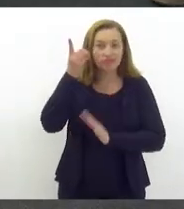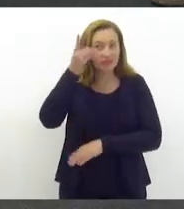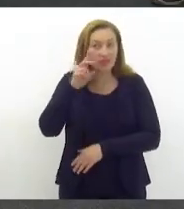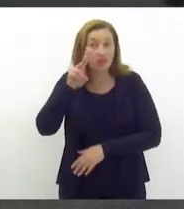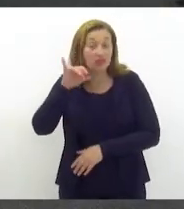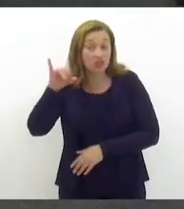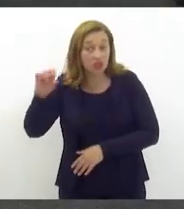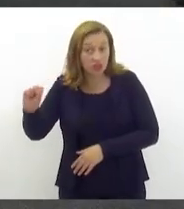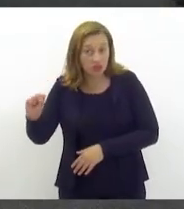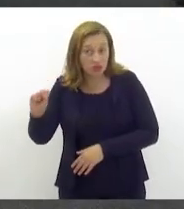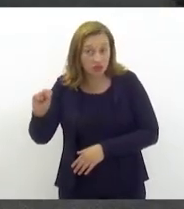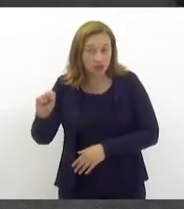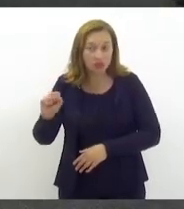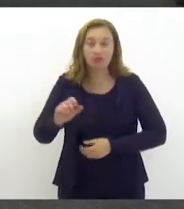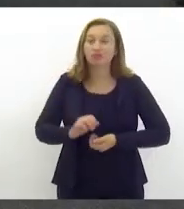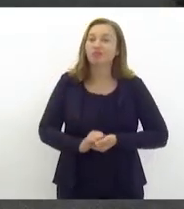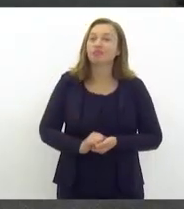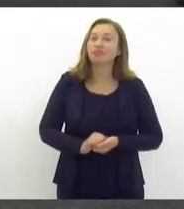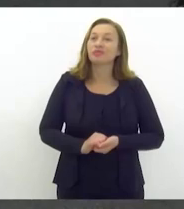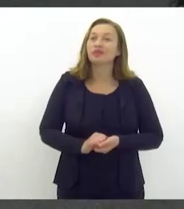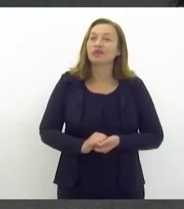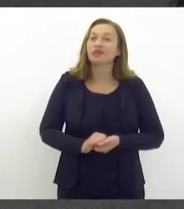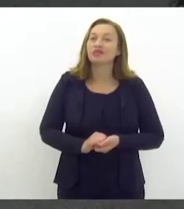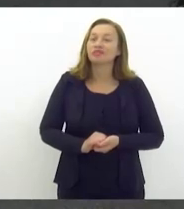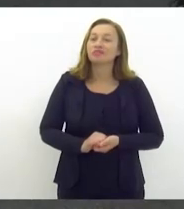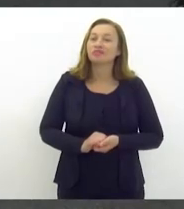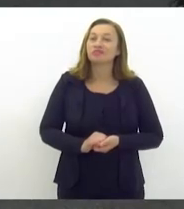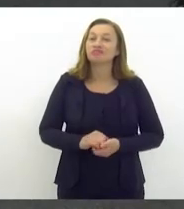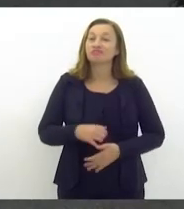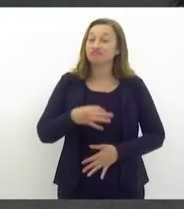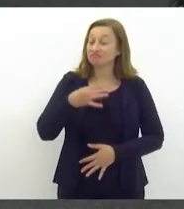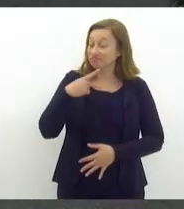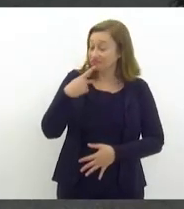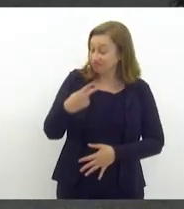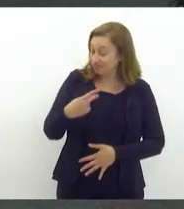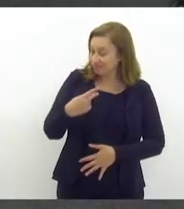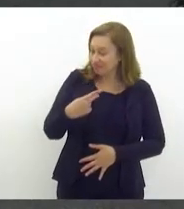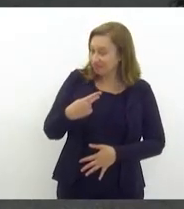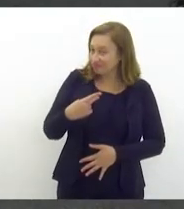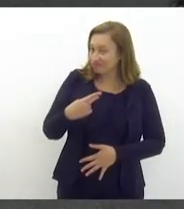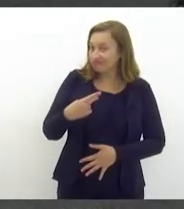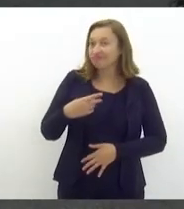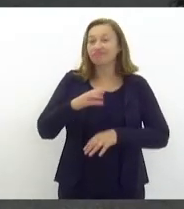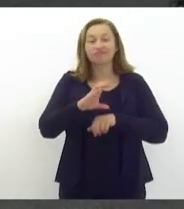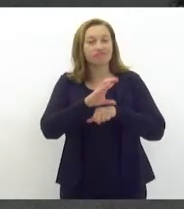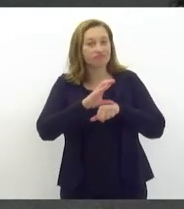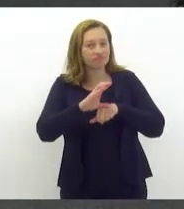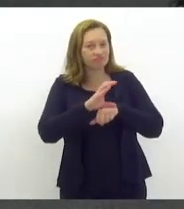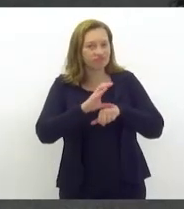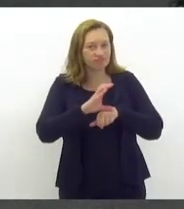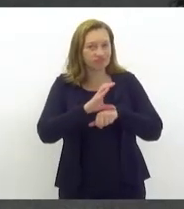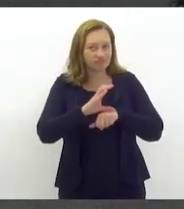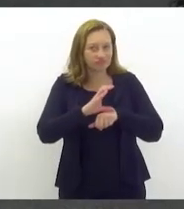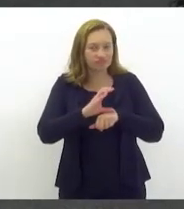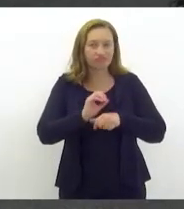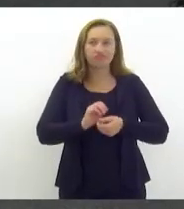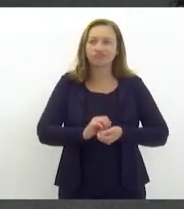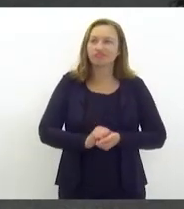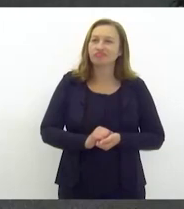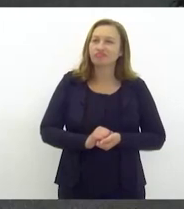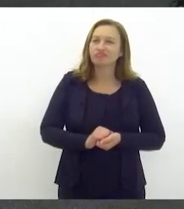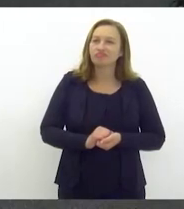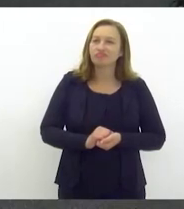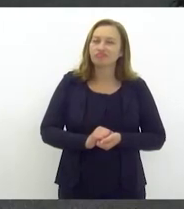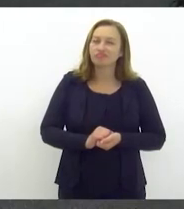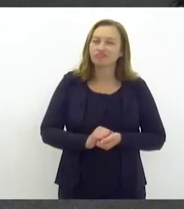Vinícius Cozolino de me posicionar pela constitucionalidade na forma